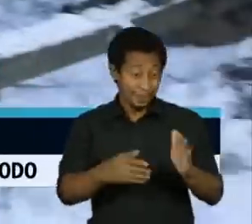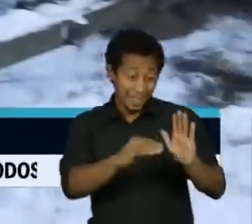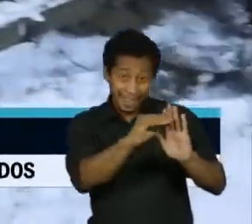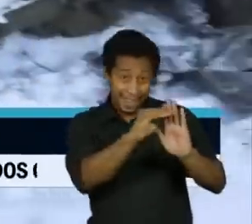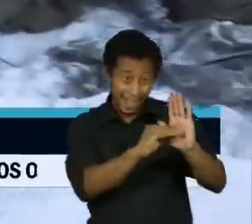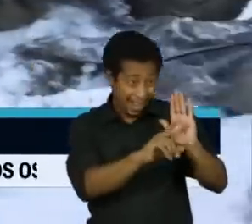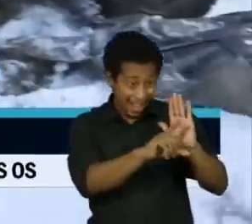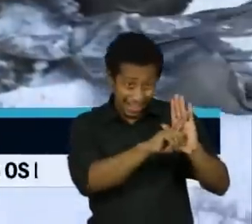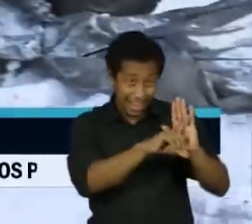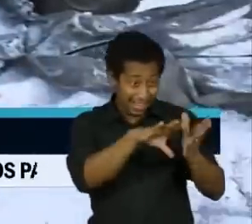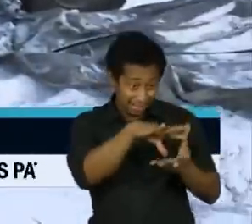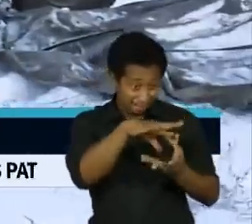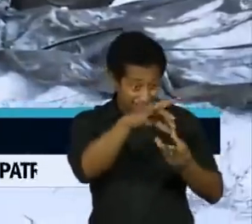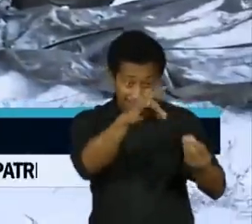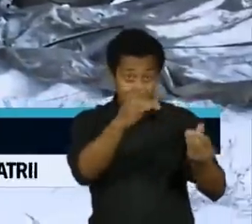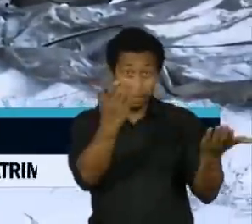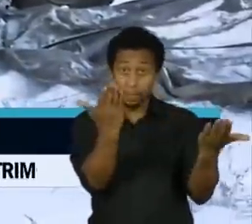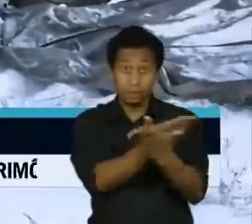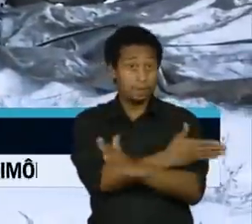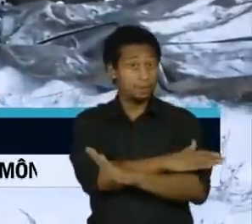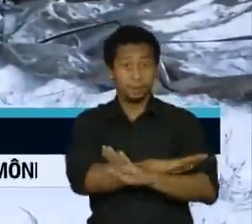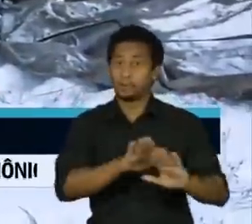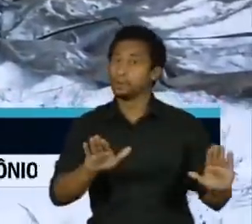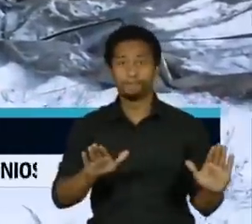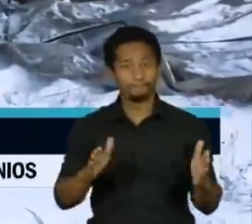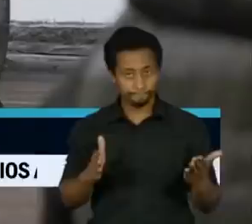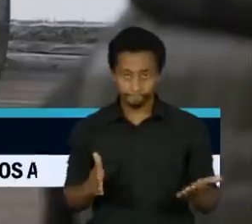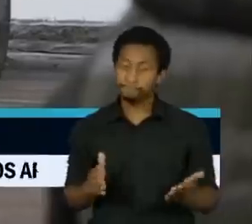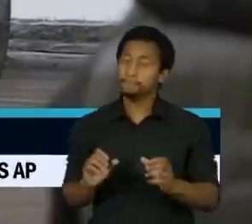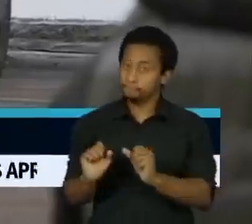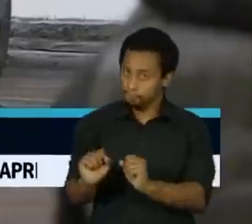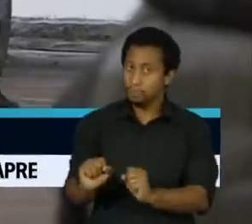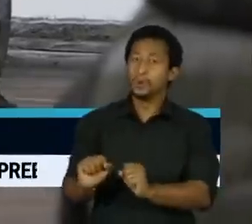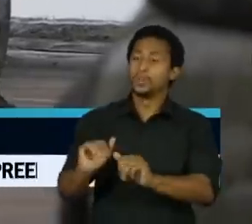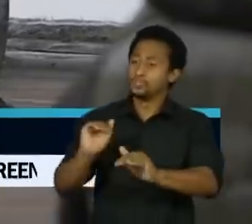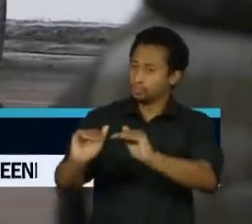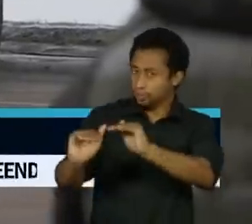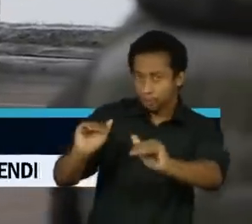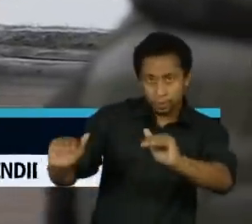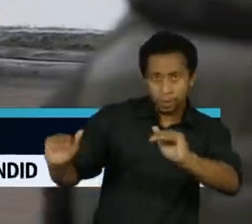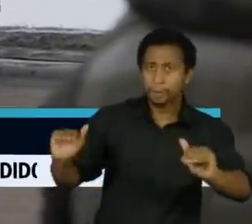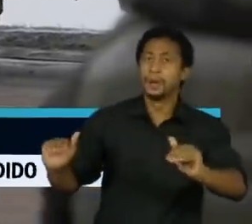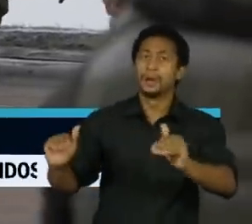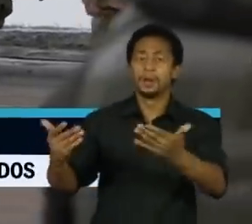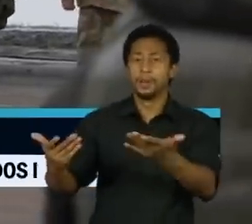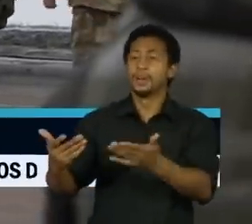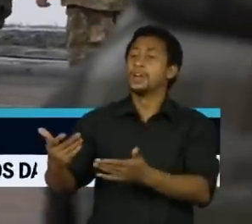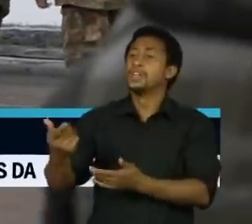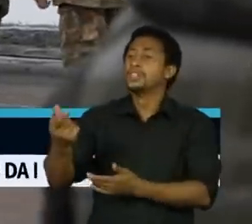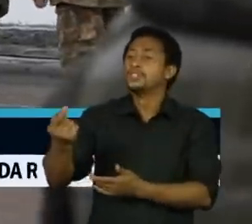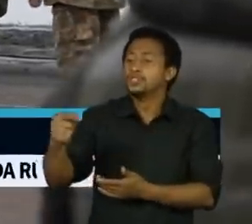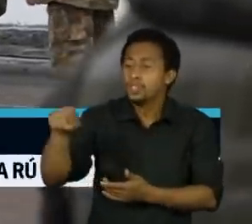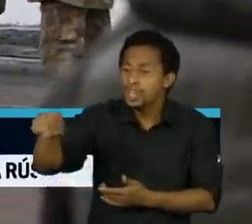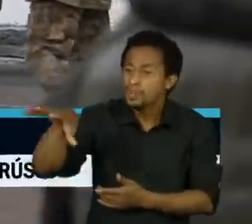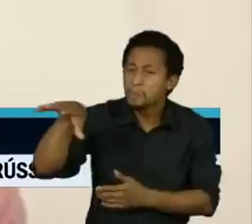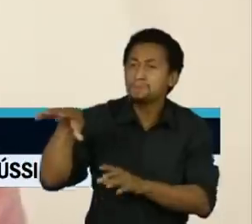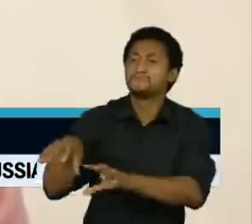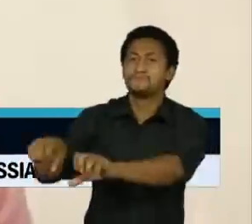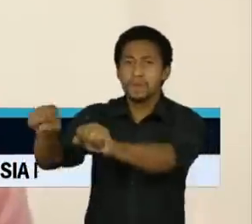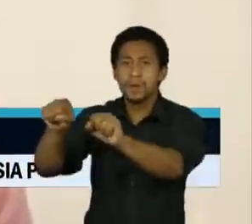Estado democrático, porque podem ser feitas requisições administrativas de bens de